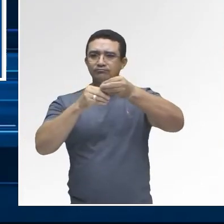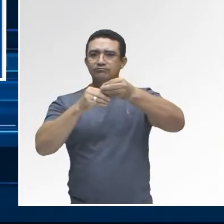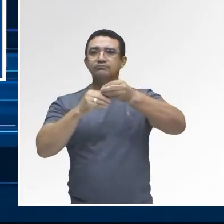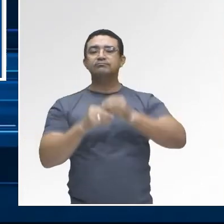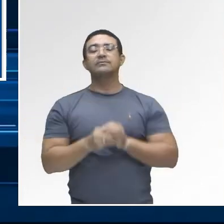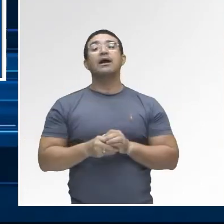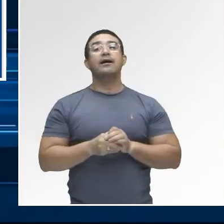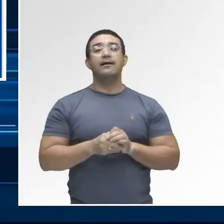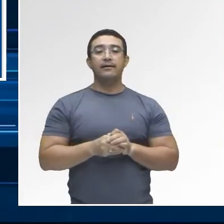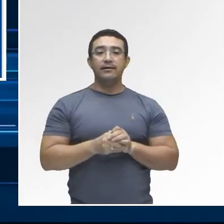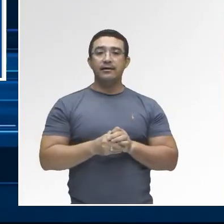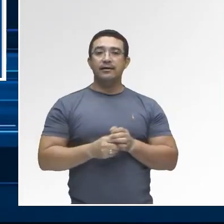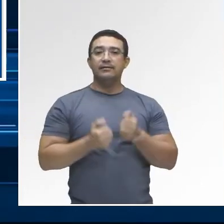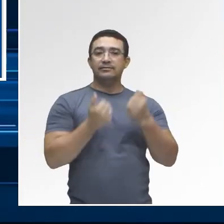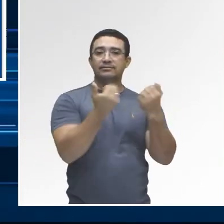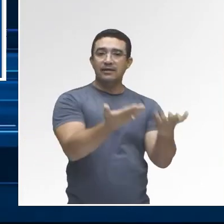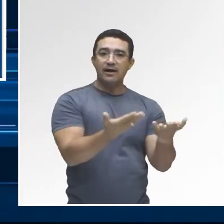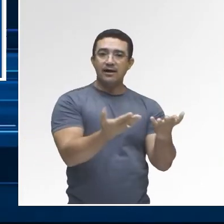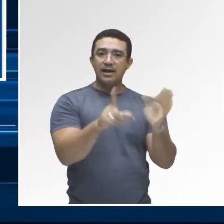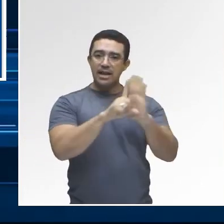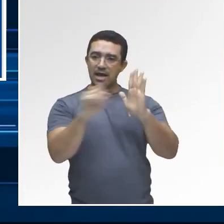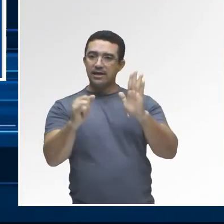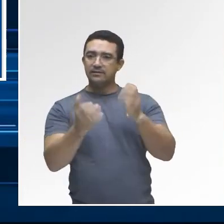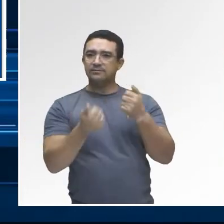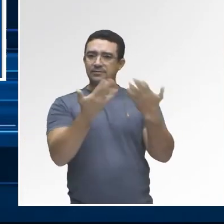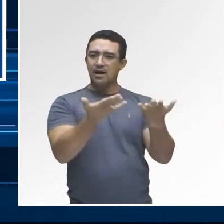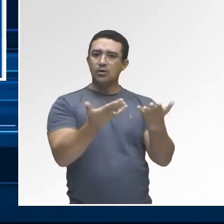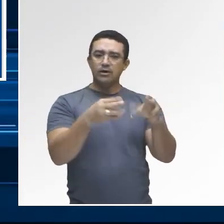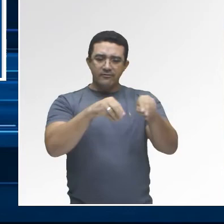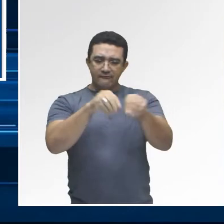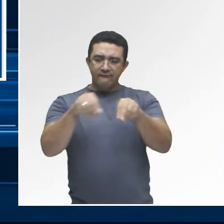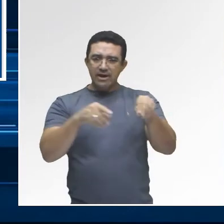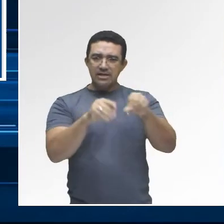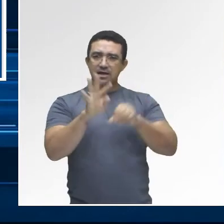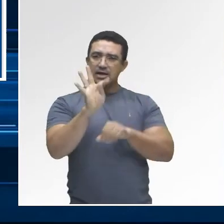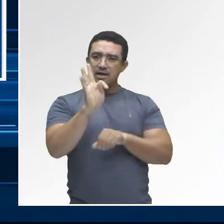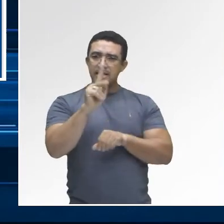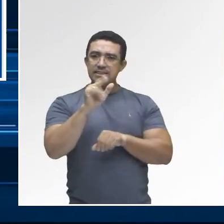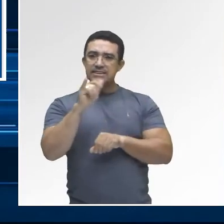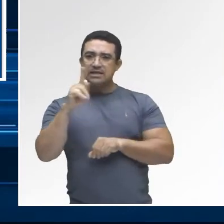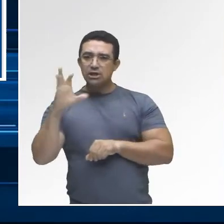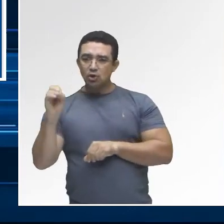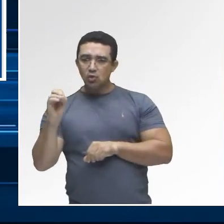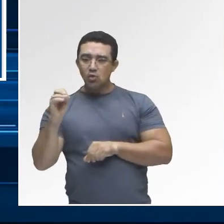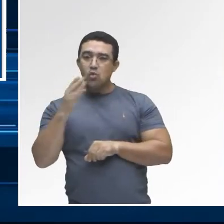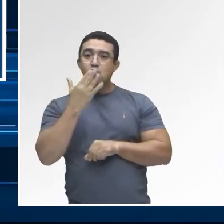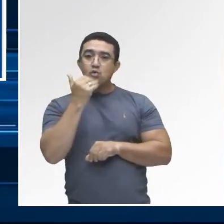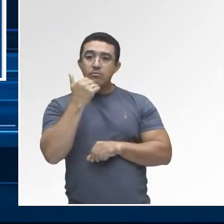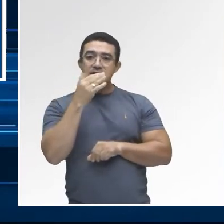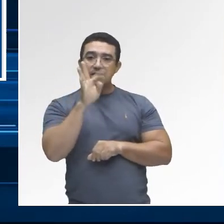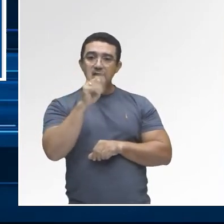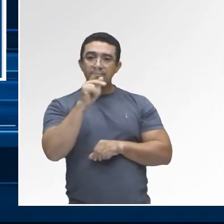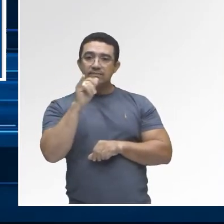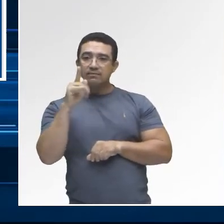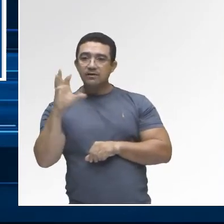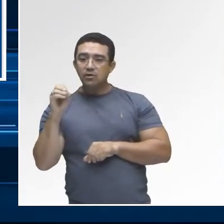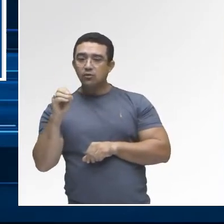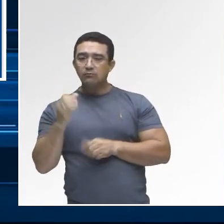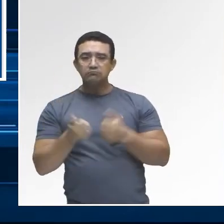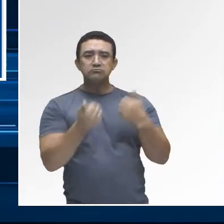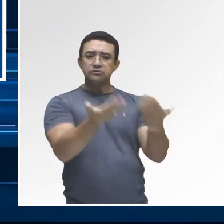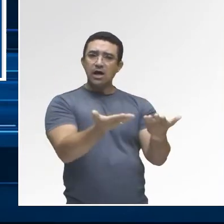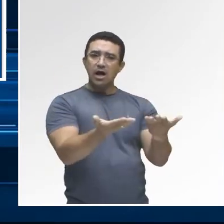distribuir trigo com preços mais baratos para a população mais pobre. Ele vai conseguir impor a reforma